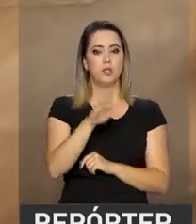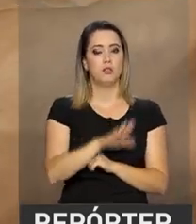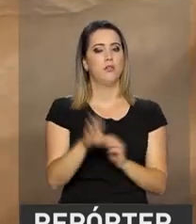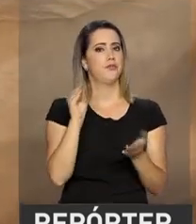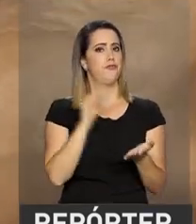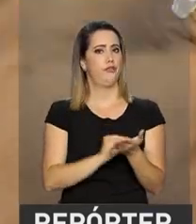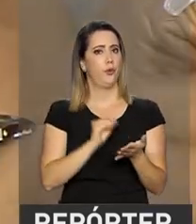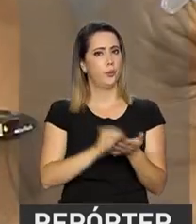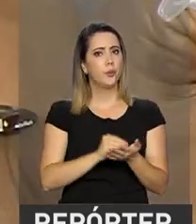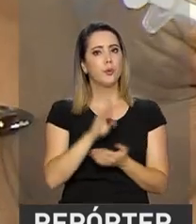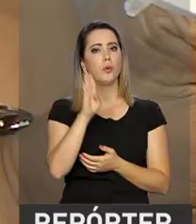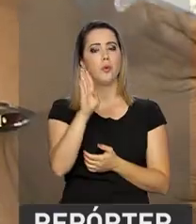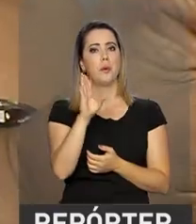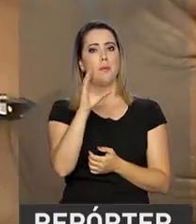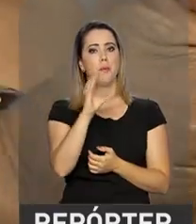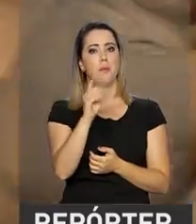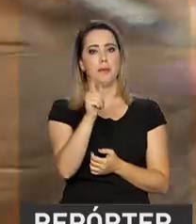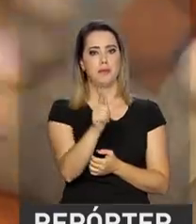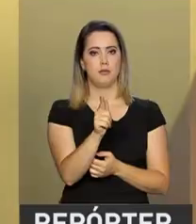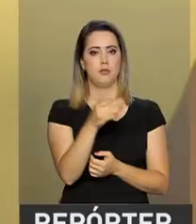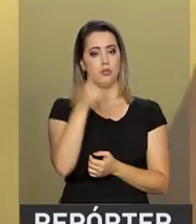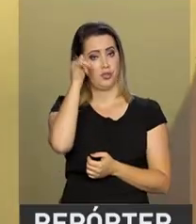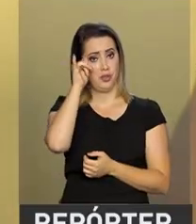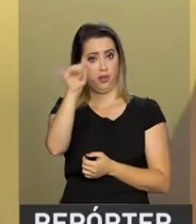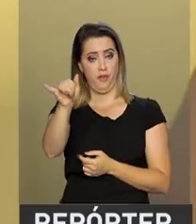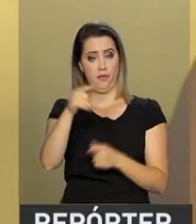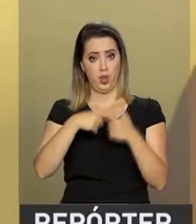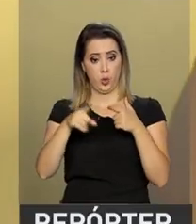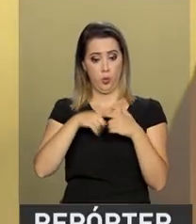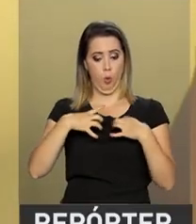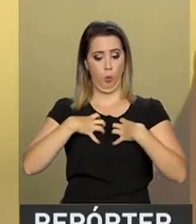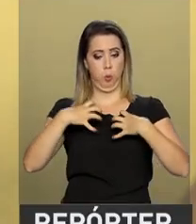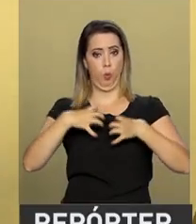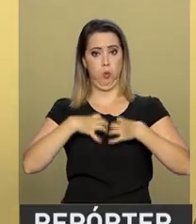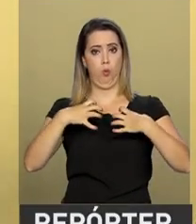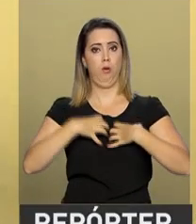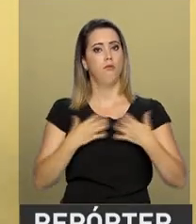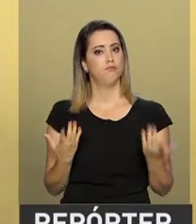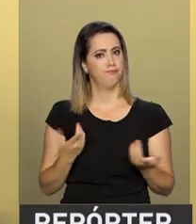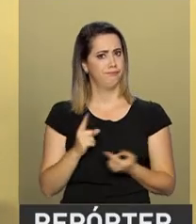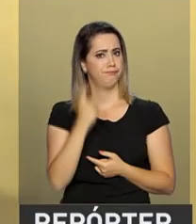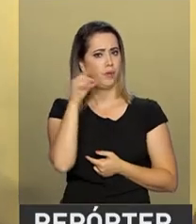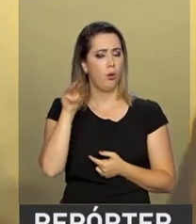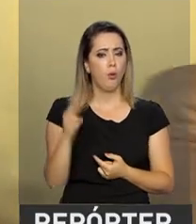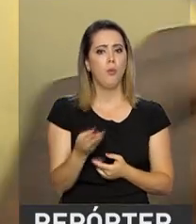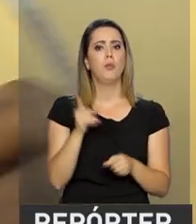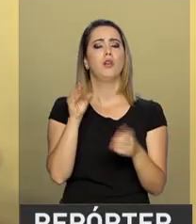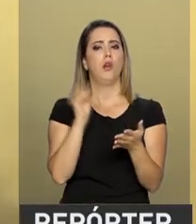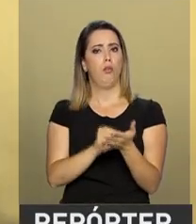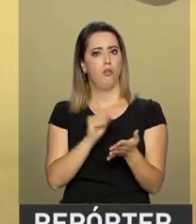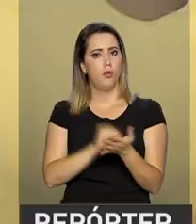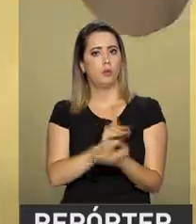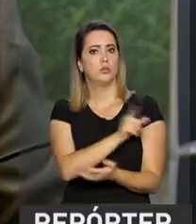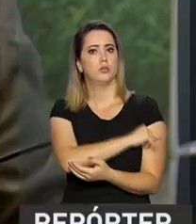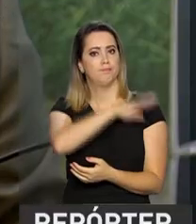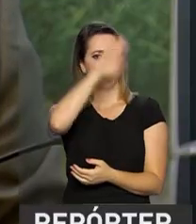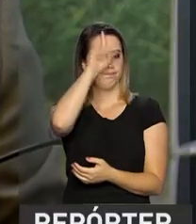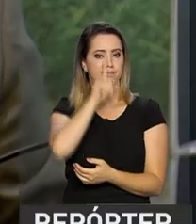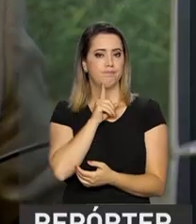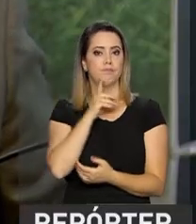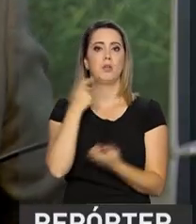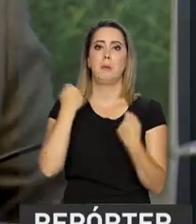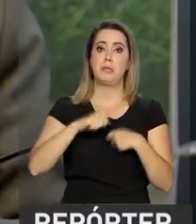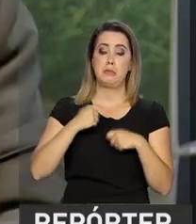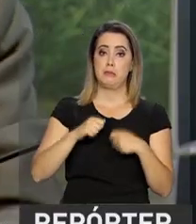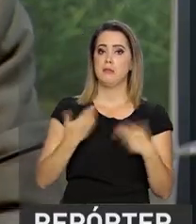tomaram a bcg que previne a tuberculose e um milhão e cem mil não receberam a dose contra a febre amarela por isso a